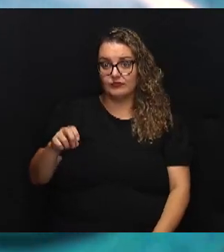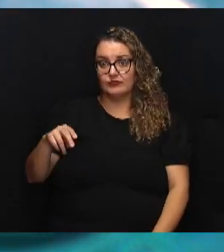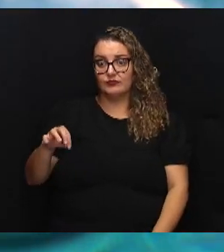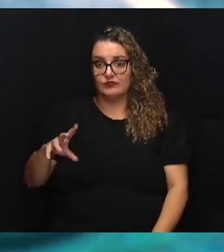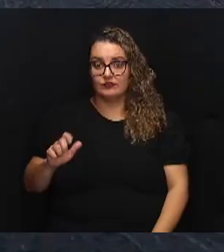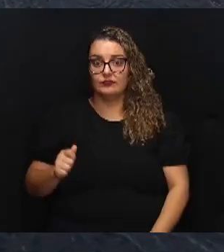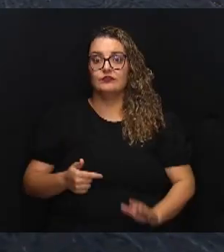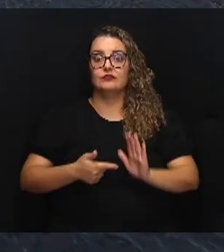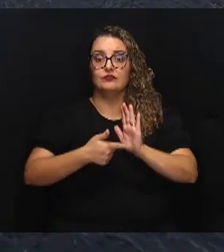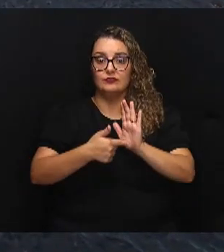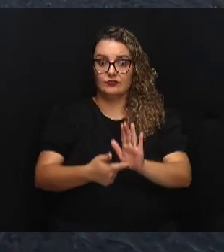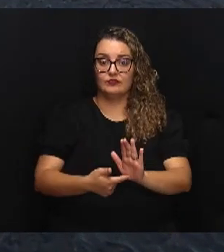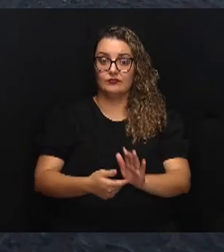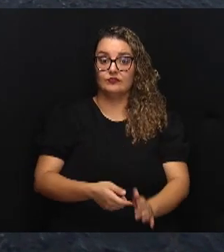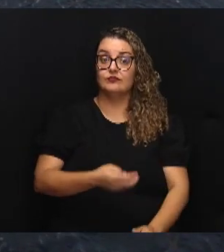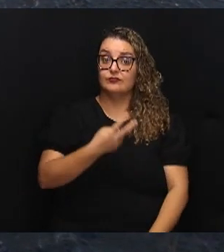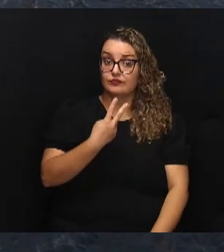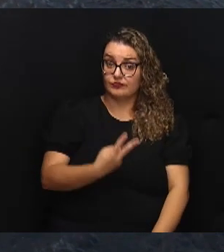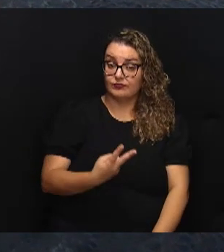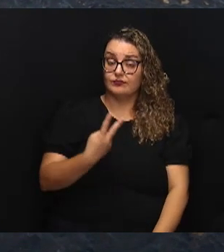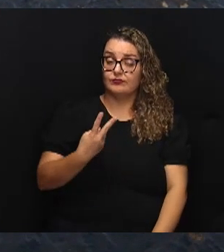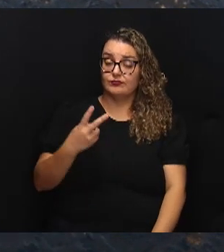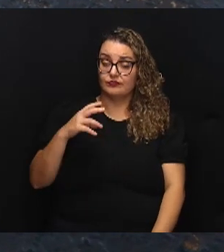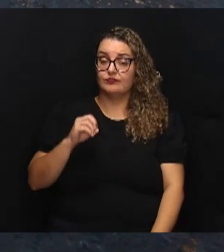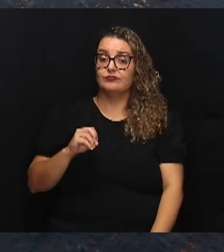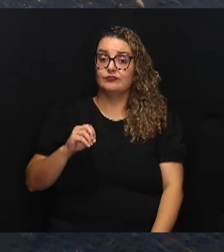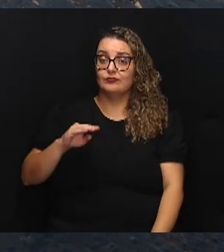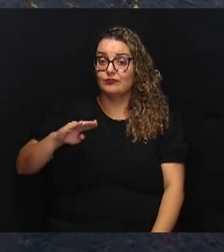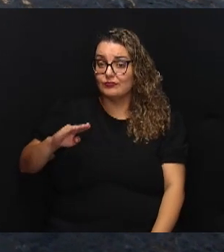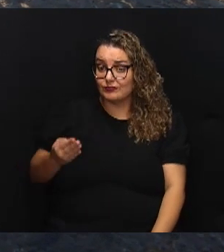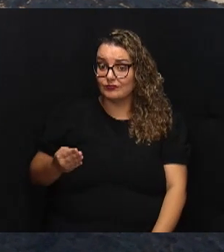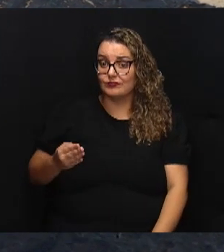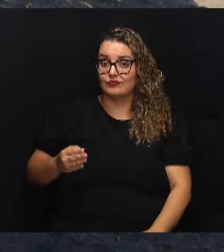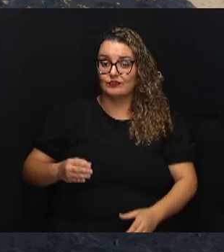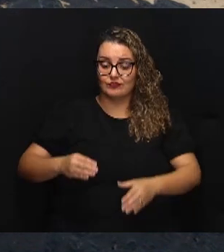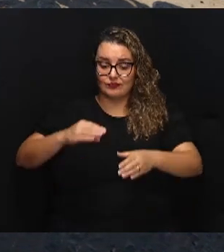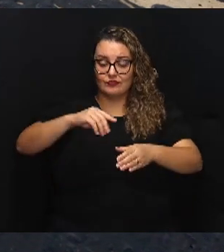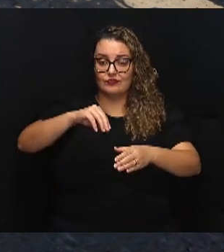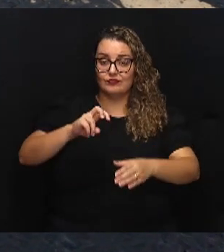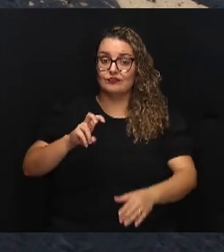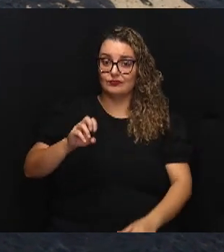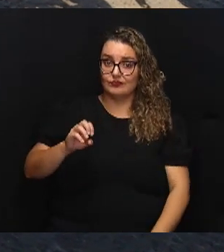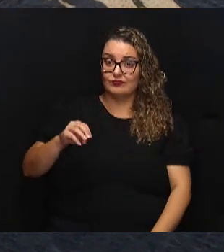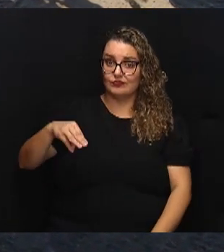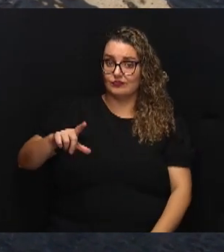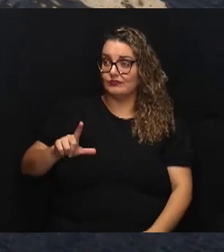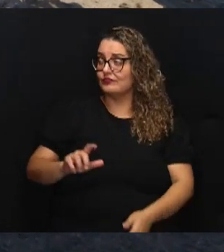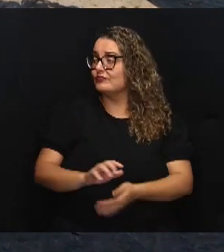aproximadamente 220 bilhões de garrafas de 500 ml.